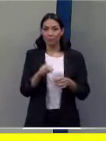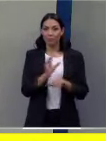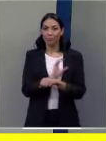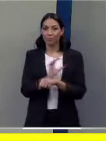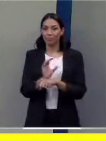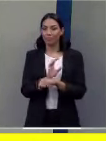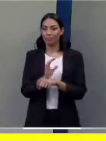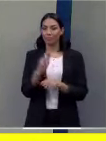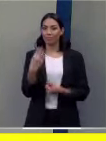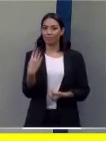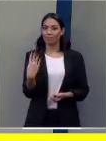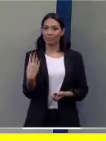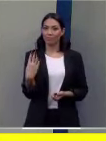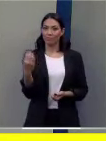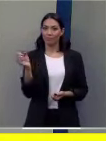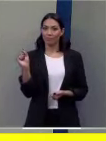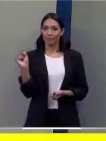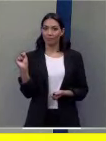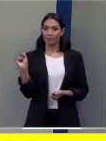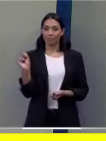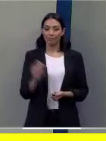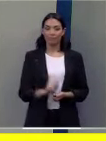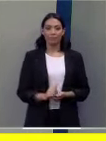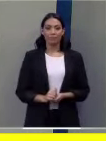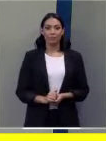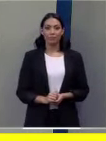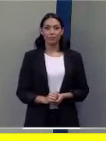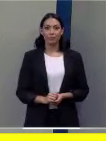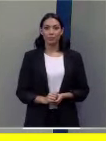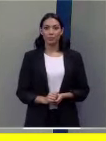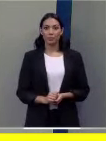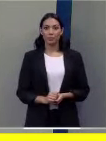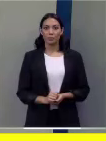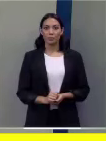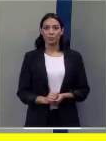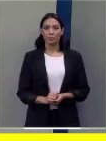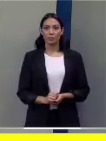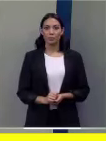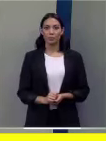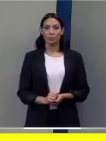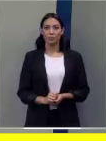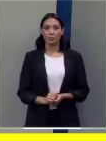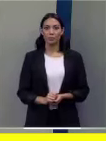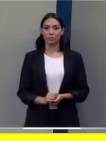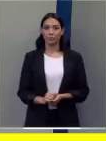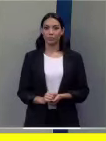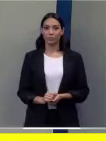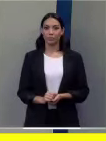cinza, número 48. Cinza, 48.